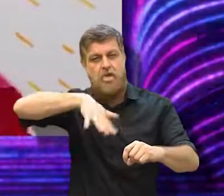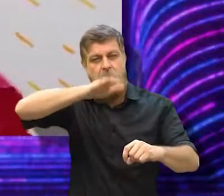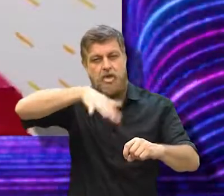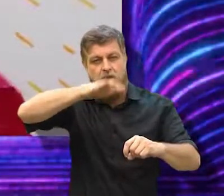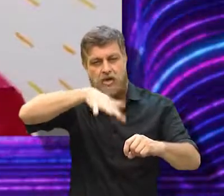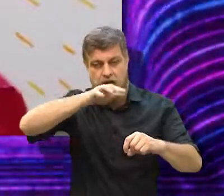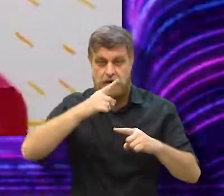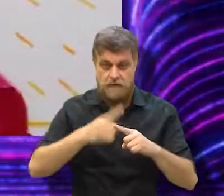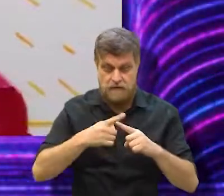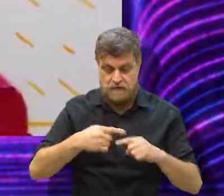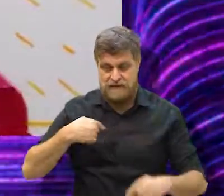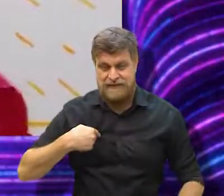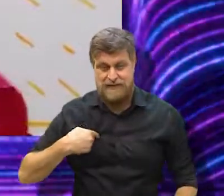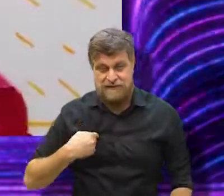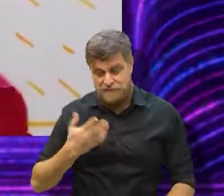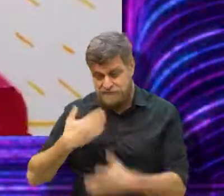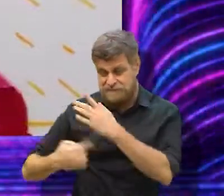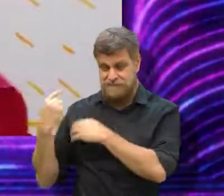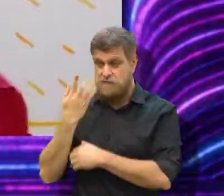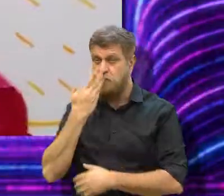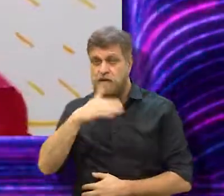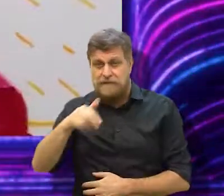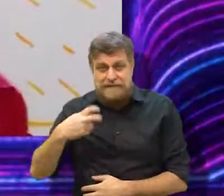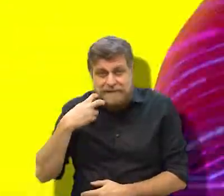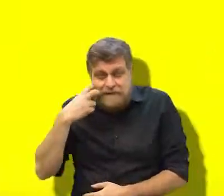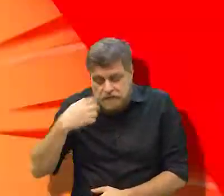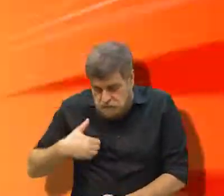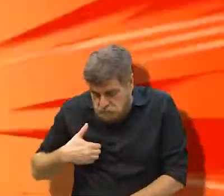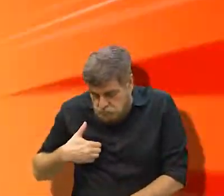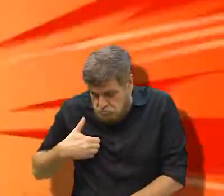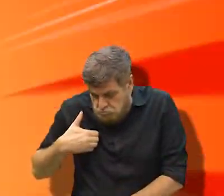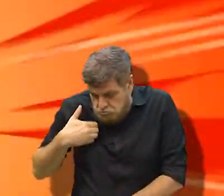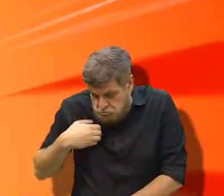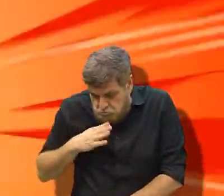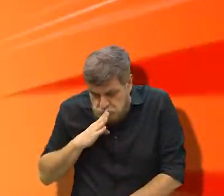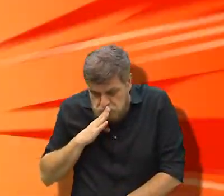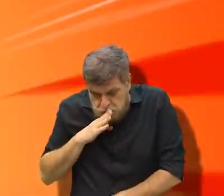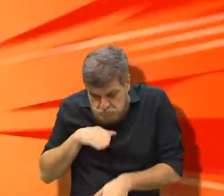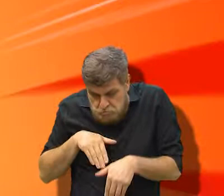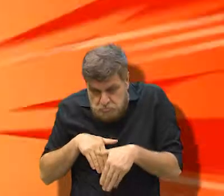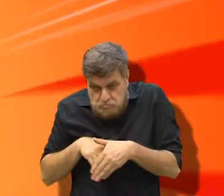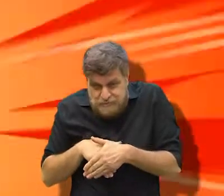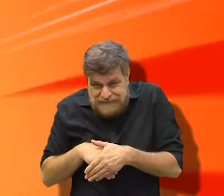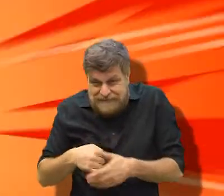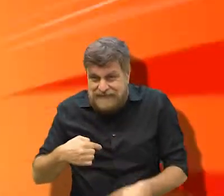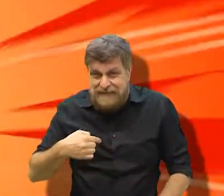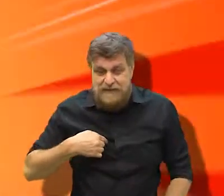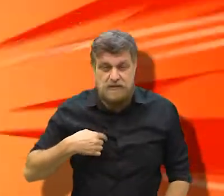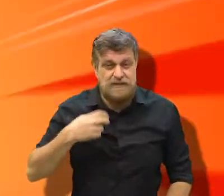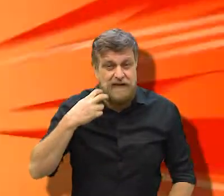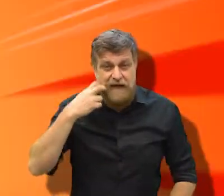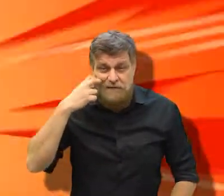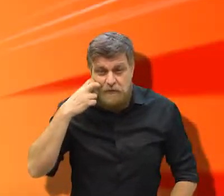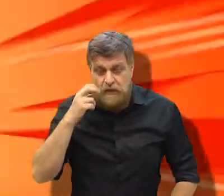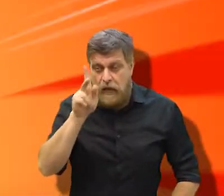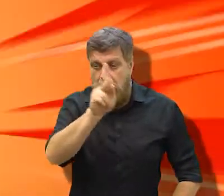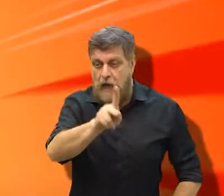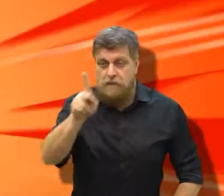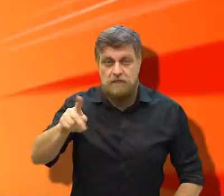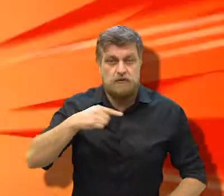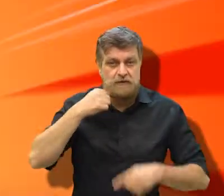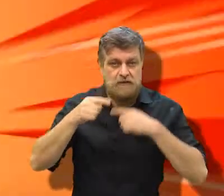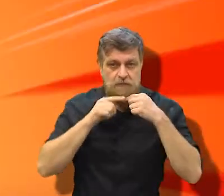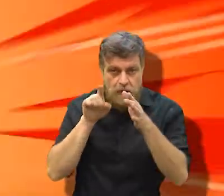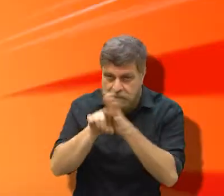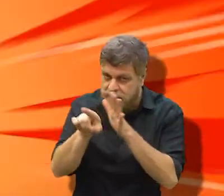posso dizer que me salvou. Eu era um garoto super tímido na adolescência. Tímido de ter vergonha de perguntar